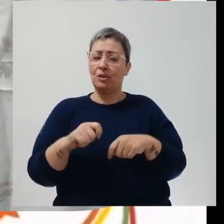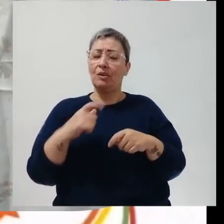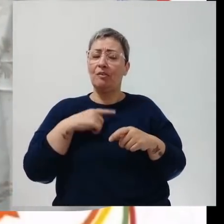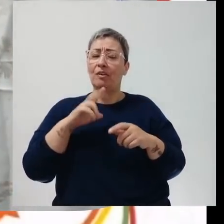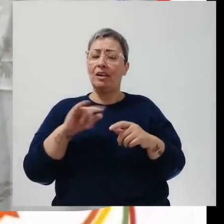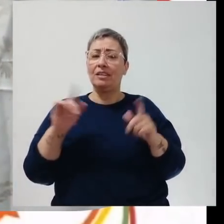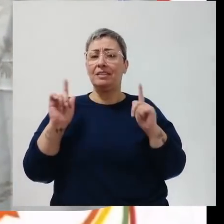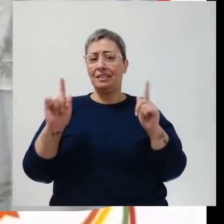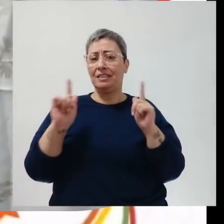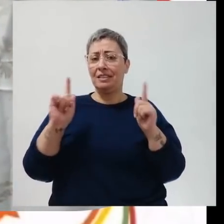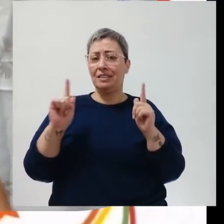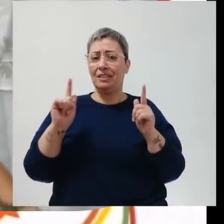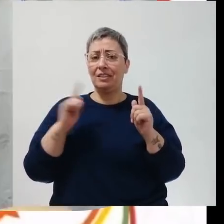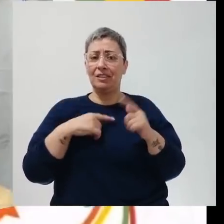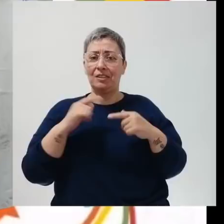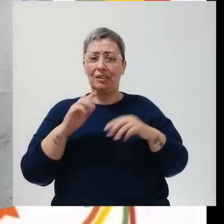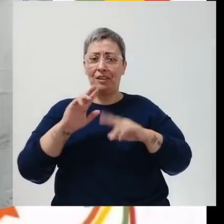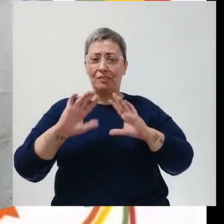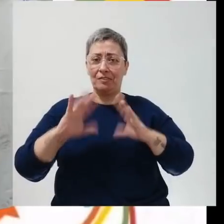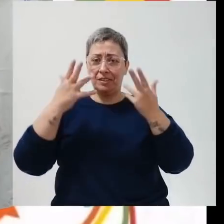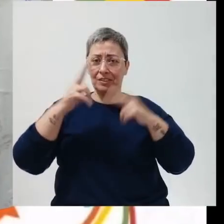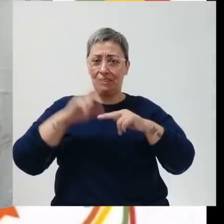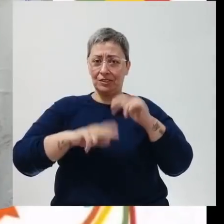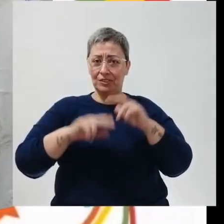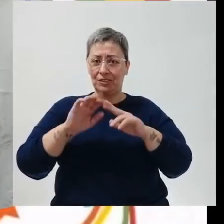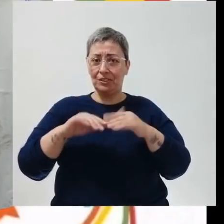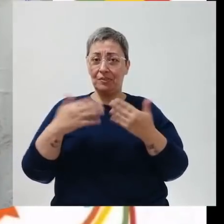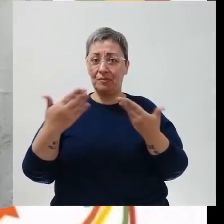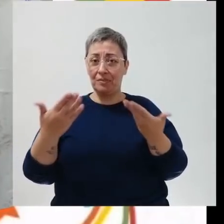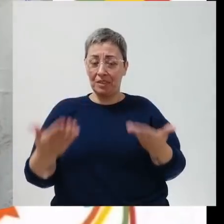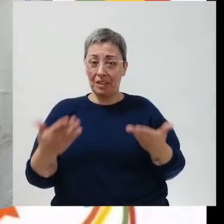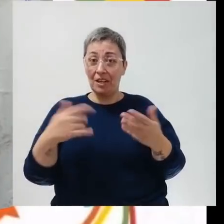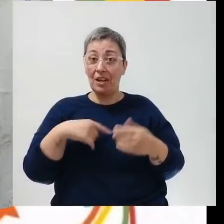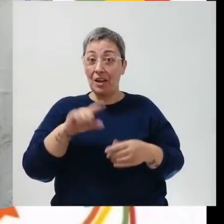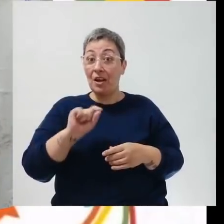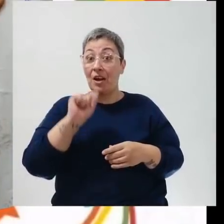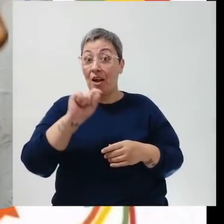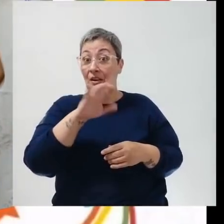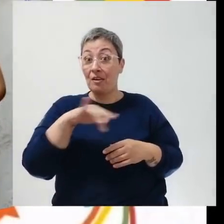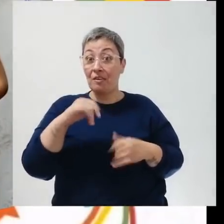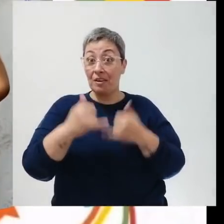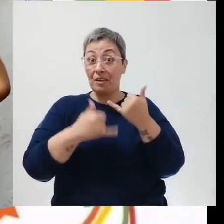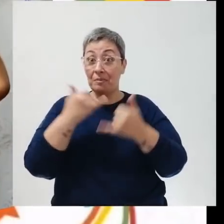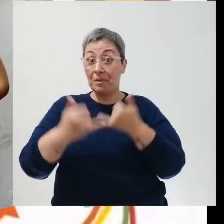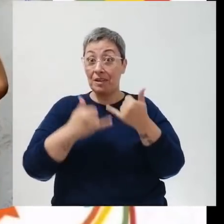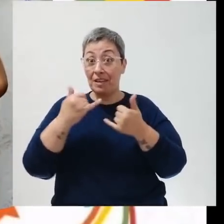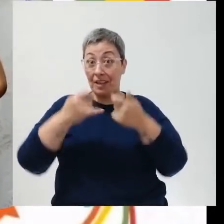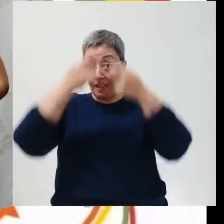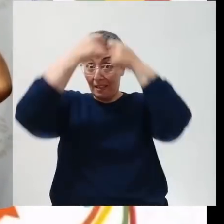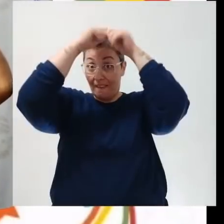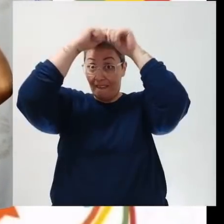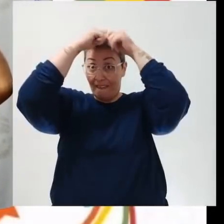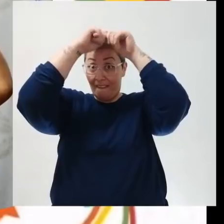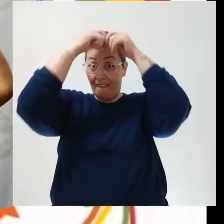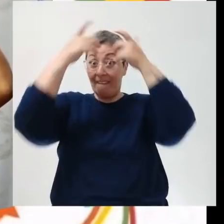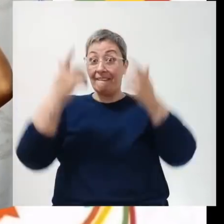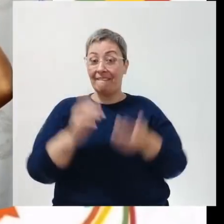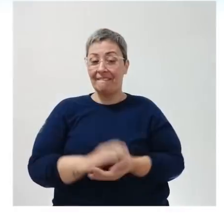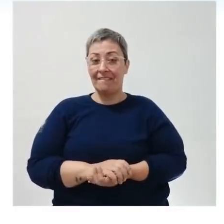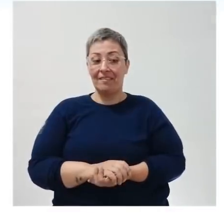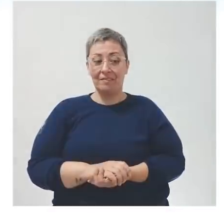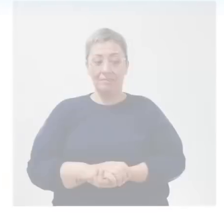se divertir muito aí no seu arraial. Então, alguém vai brincar de tem piolho na minha cabeça?